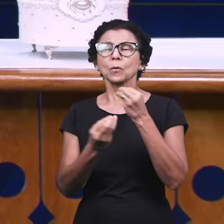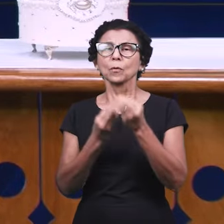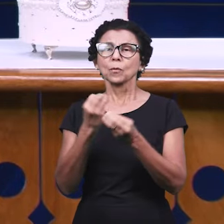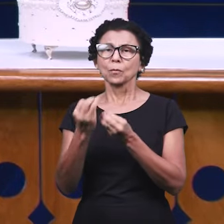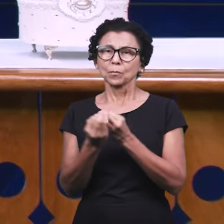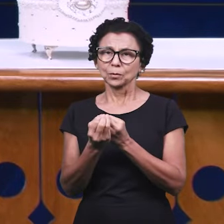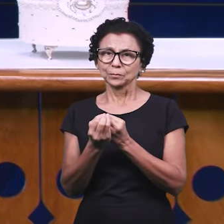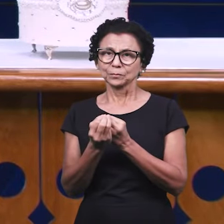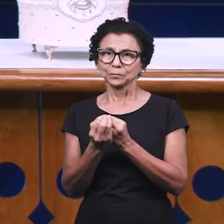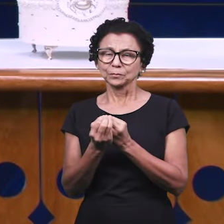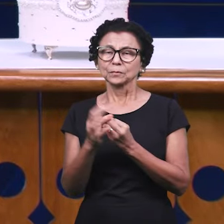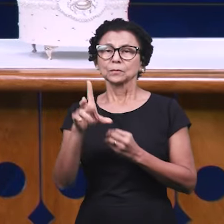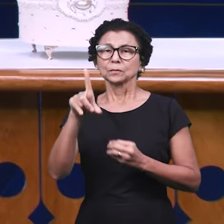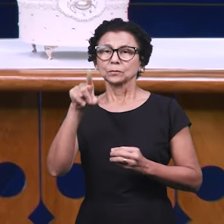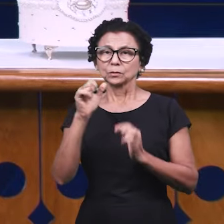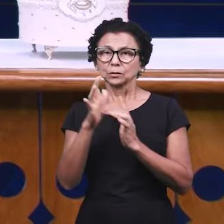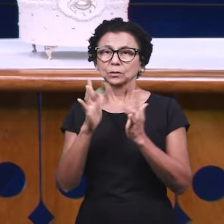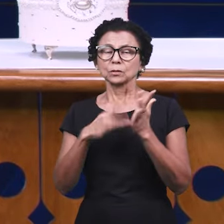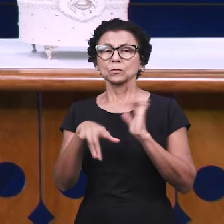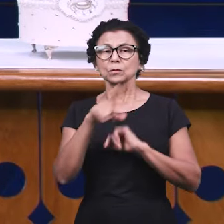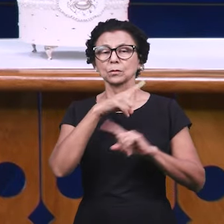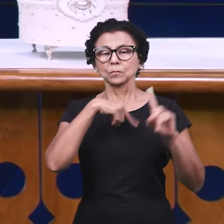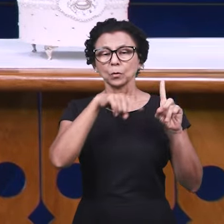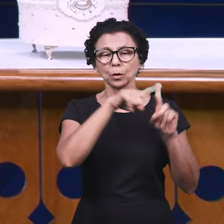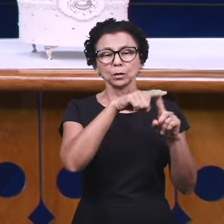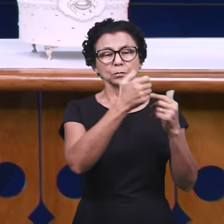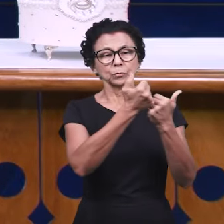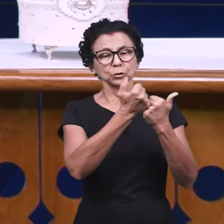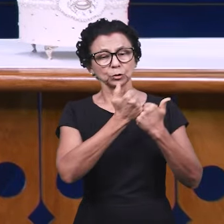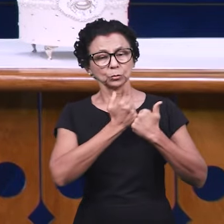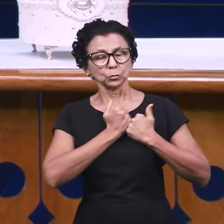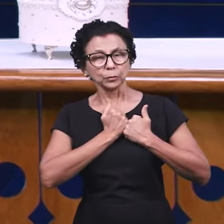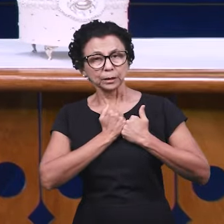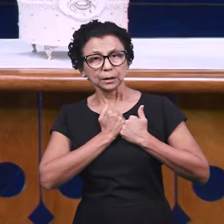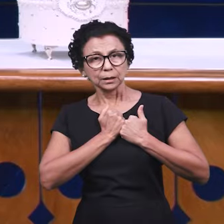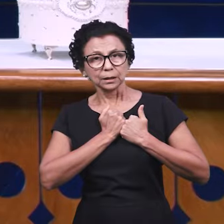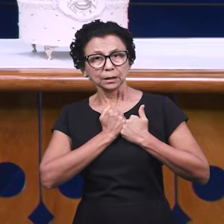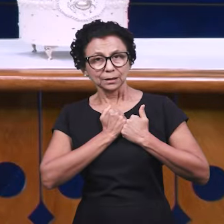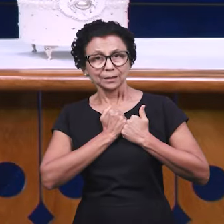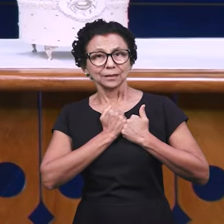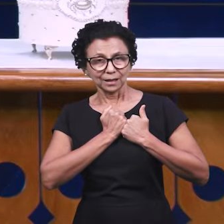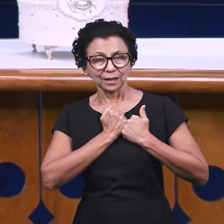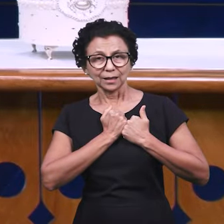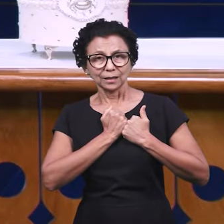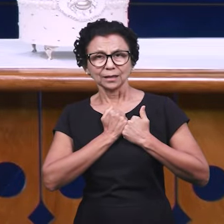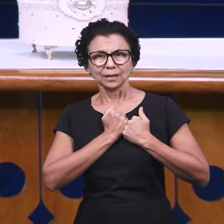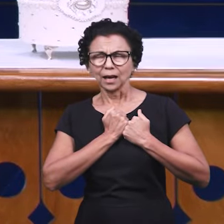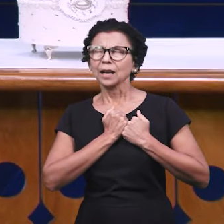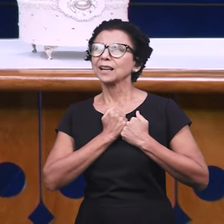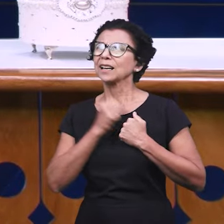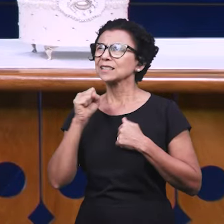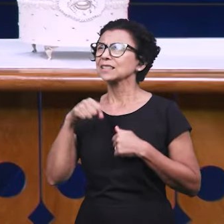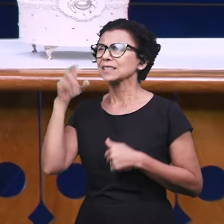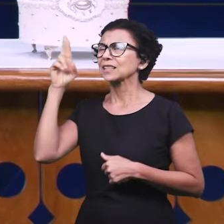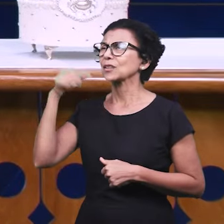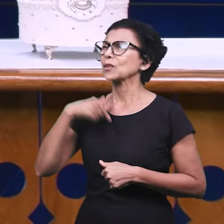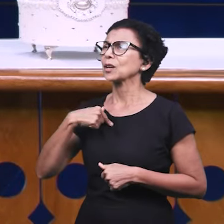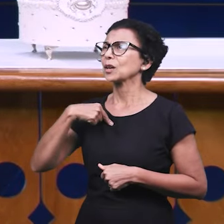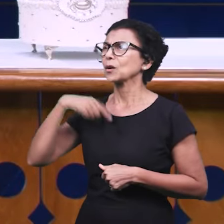vossas culpas. Eu reconheço, eu sou fraco, eu sou falho, imperfeito, eu sou pecador. Nós somos assim. Mas Deus, na